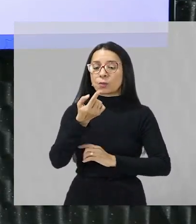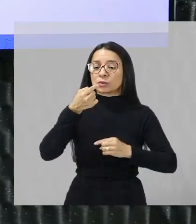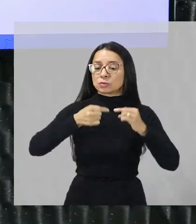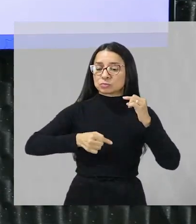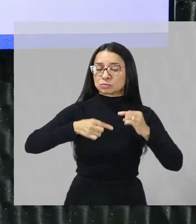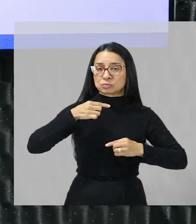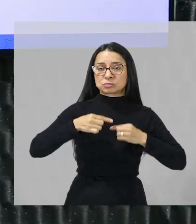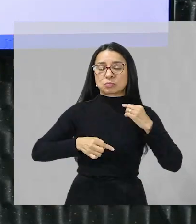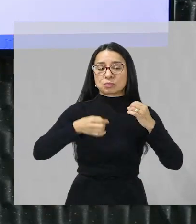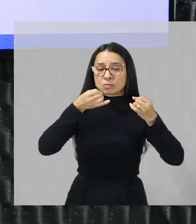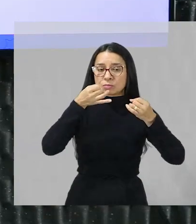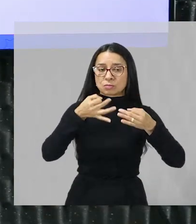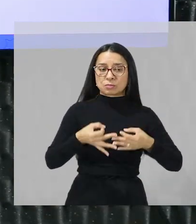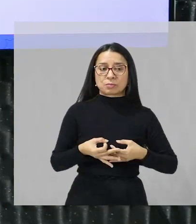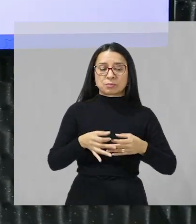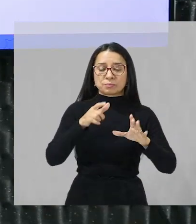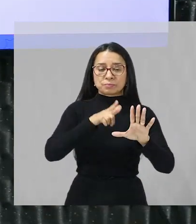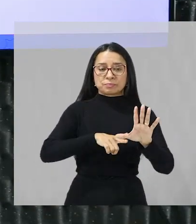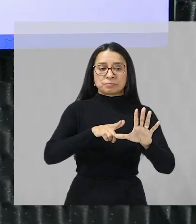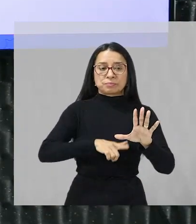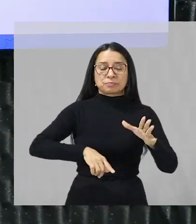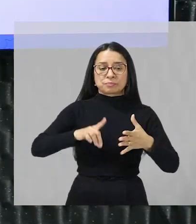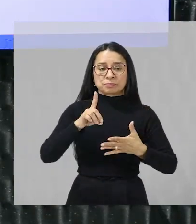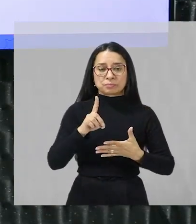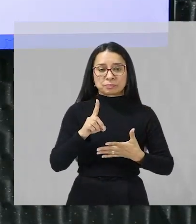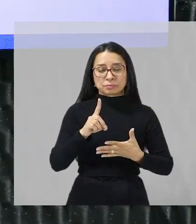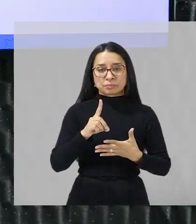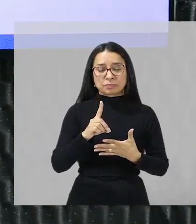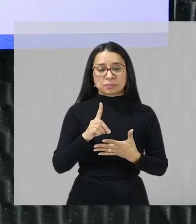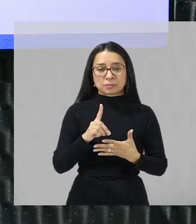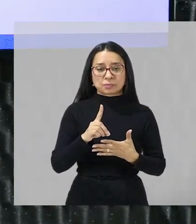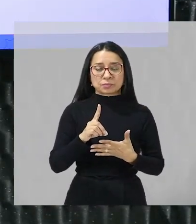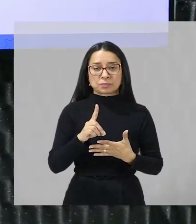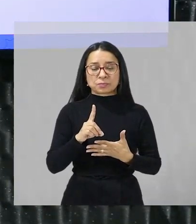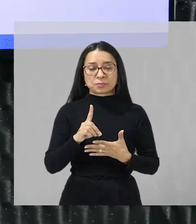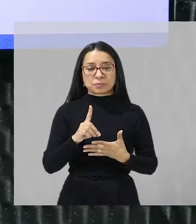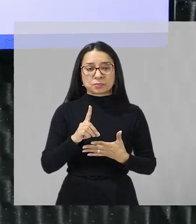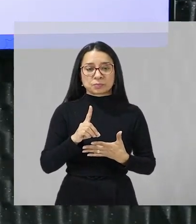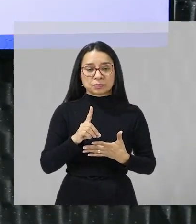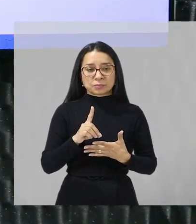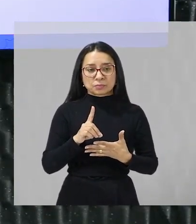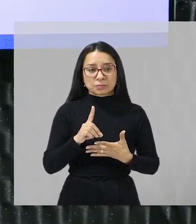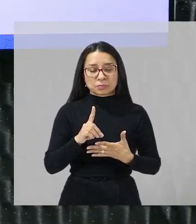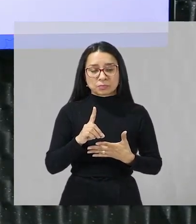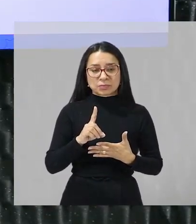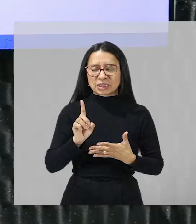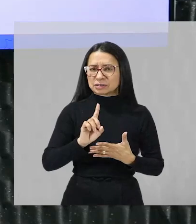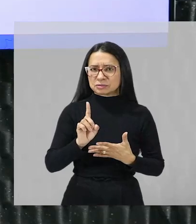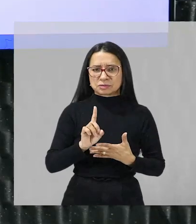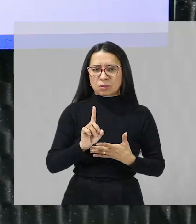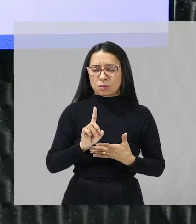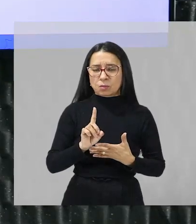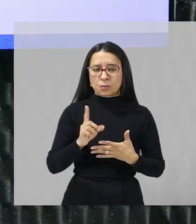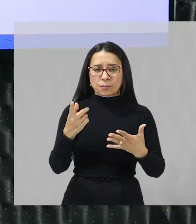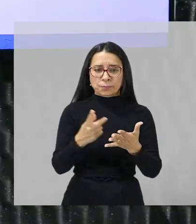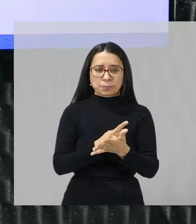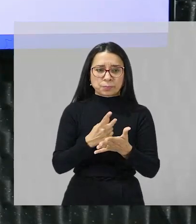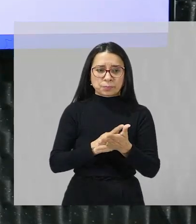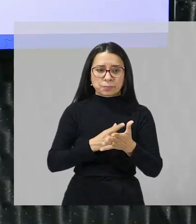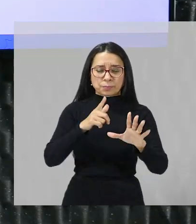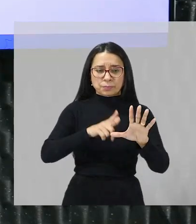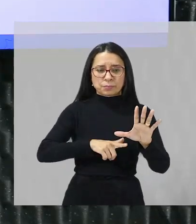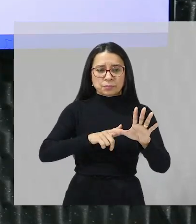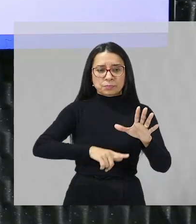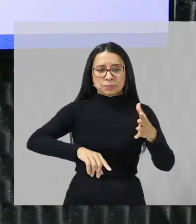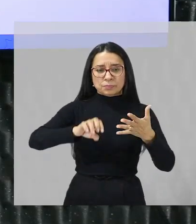causa. A participação político-partidária dos grupos LGBT não é a causa ainda. É um efeito, é